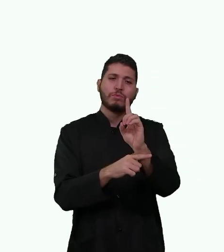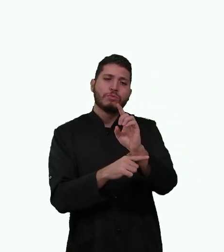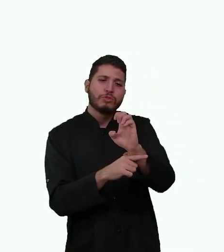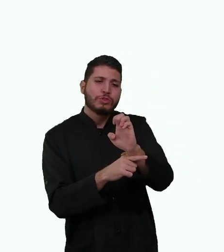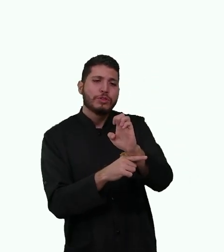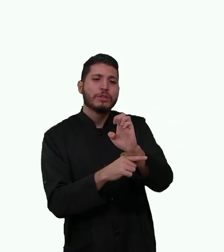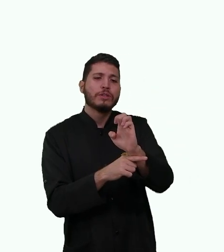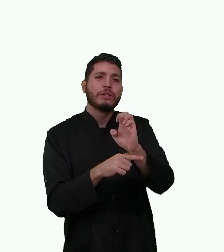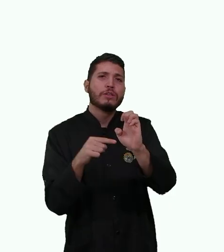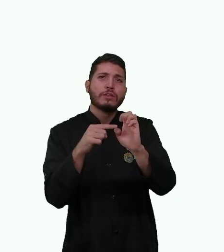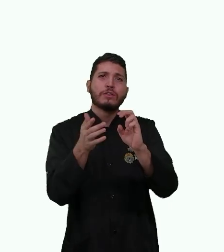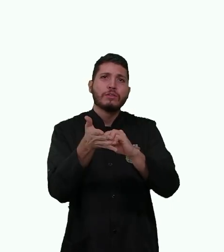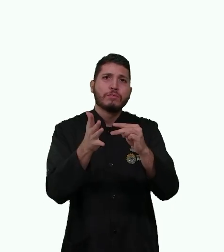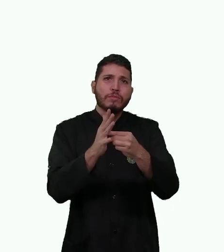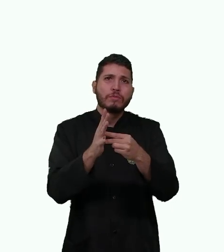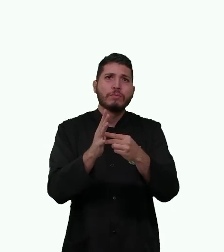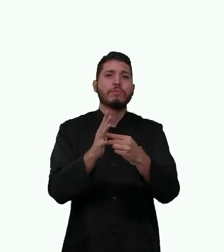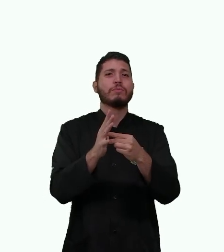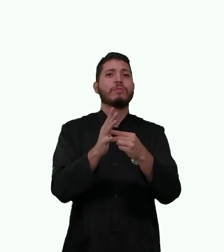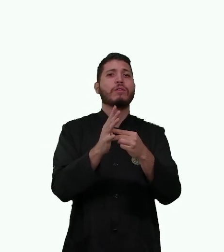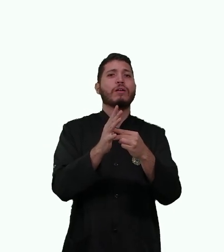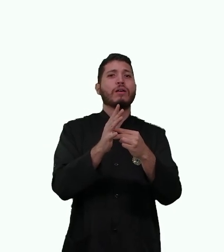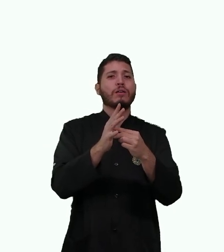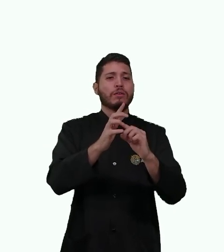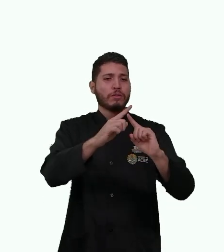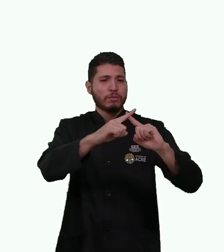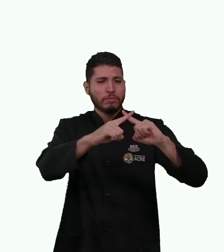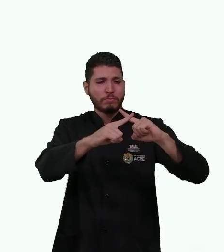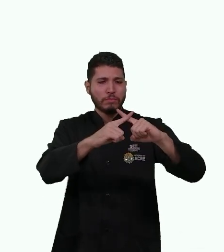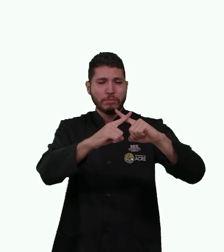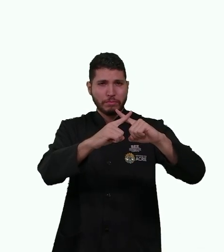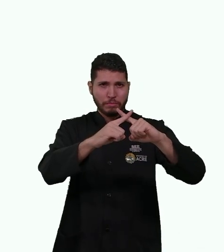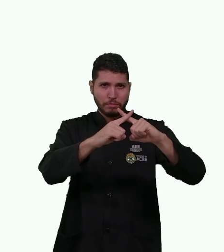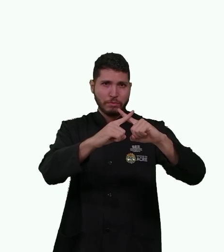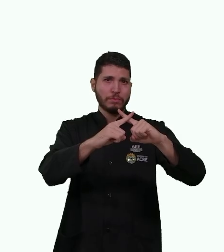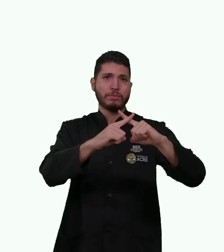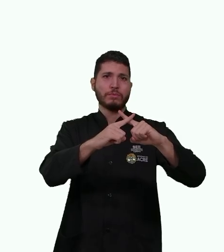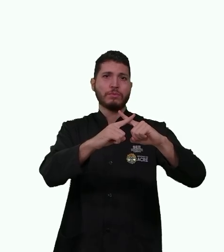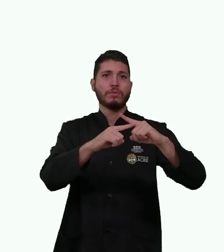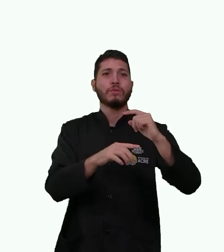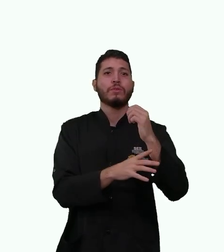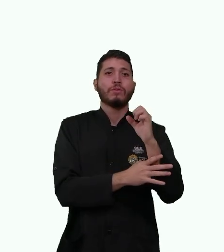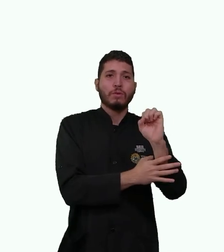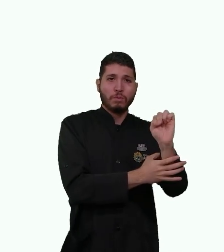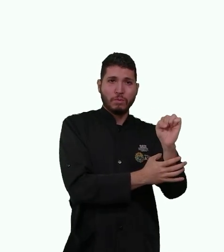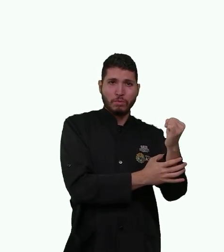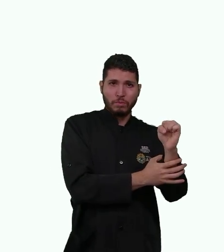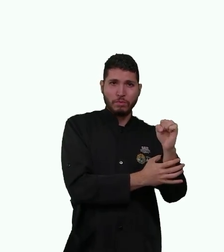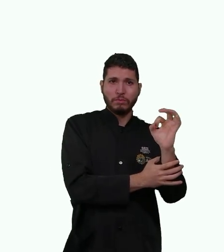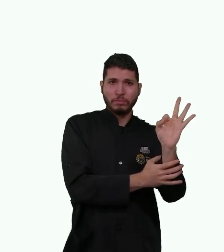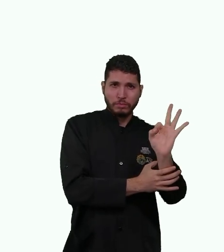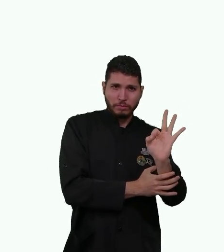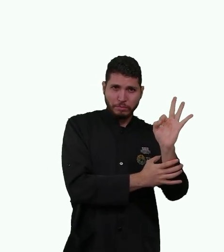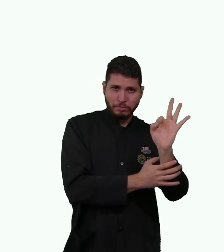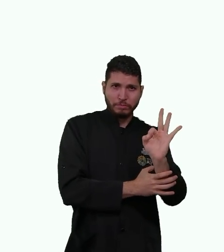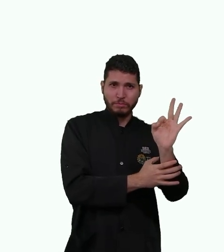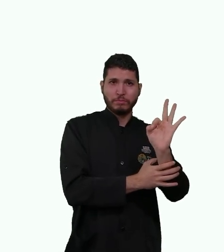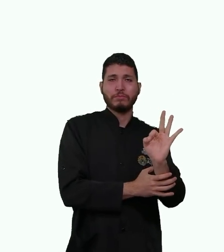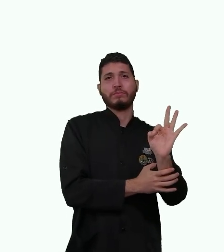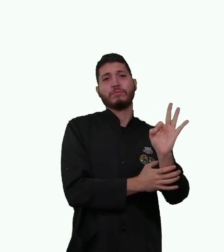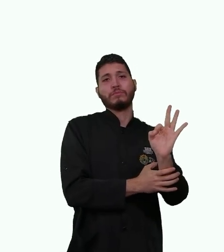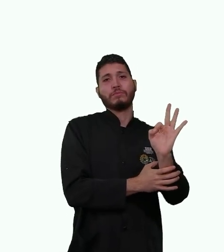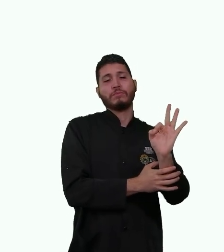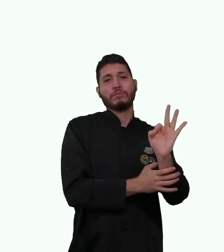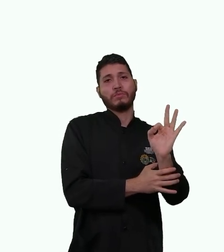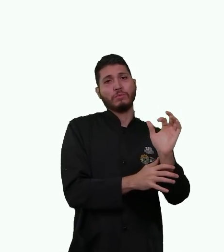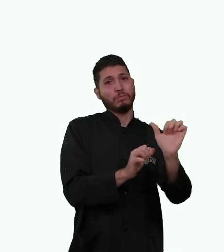uma multiplicação. Por que que eu coloquei em fração? Porque o 8% aqui, ele está em percentual. Então, eu transformei ele em um